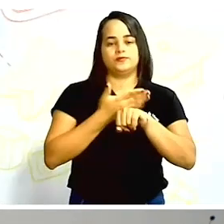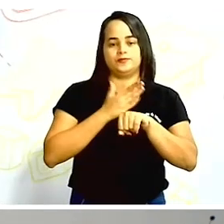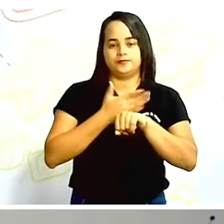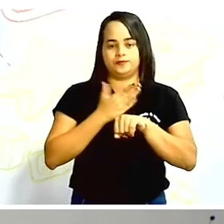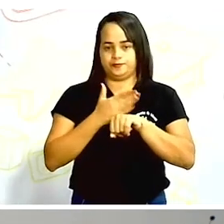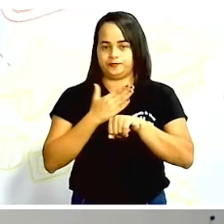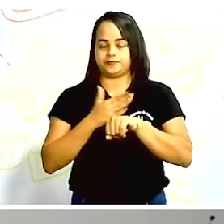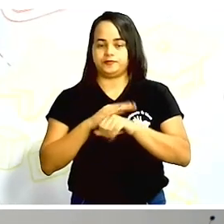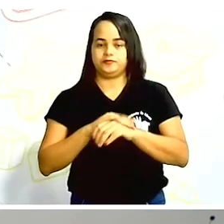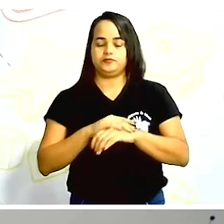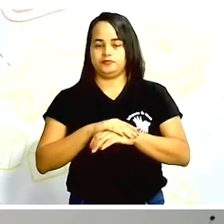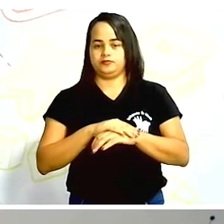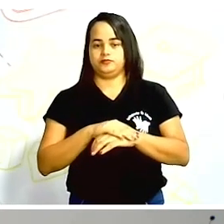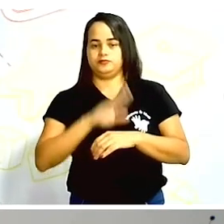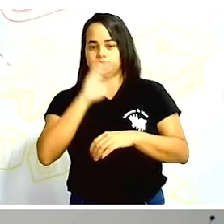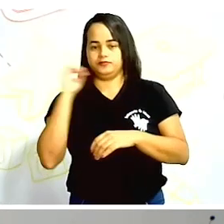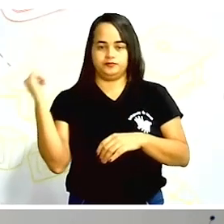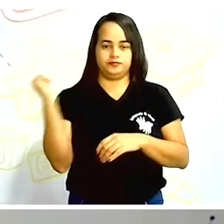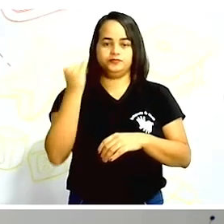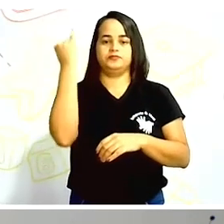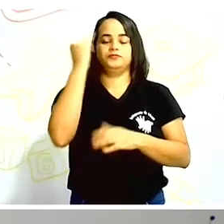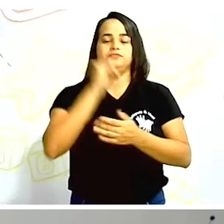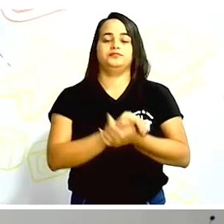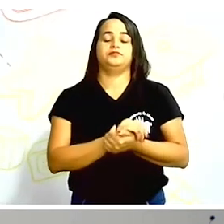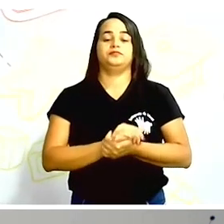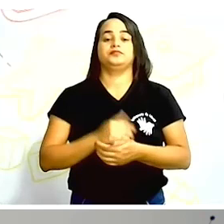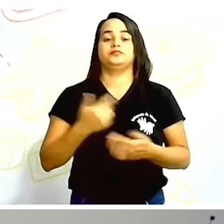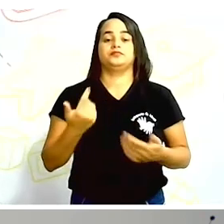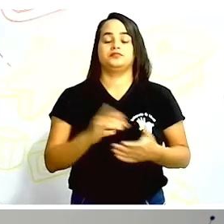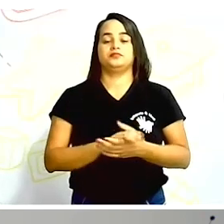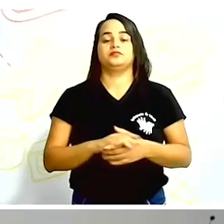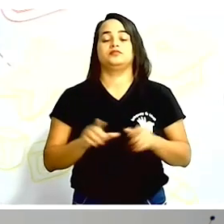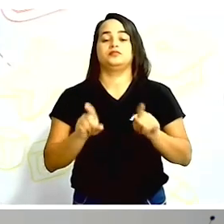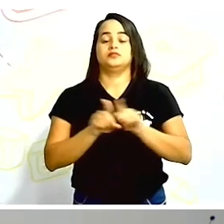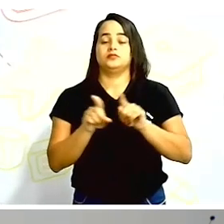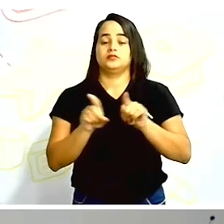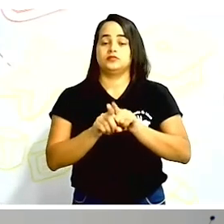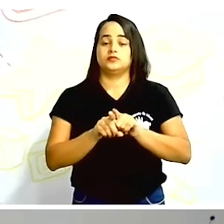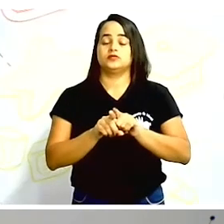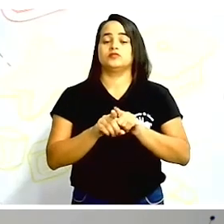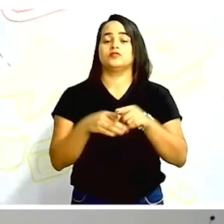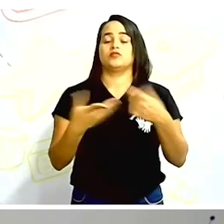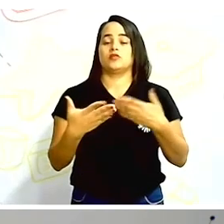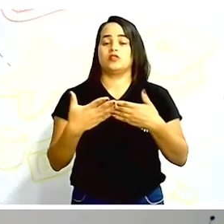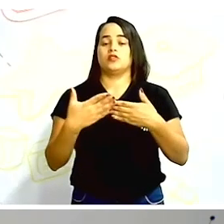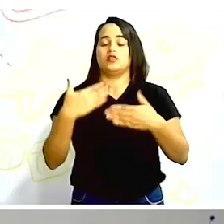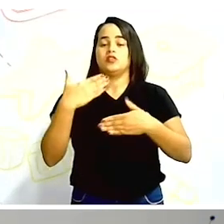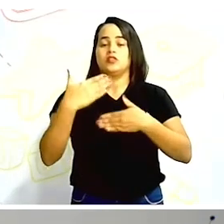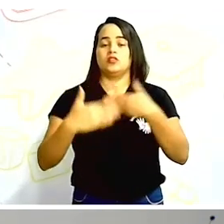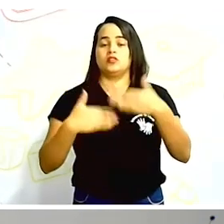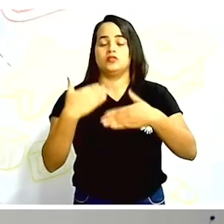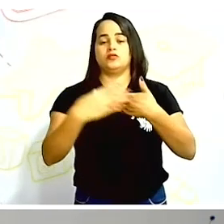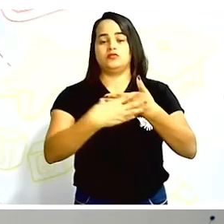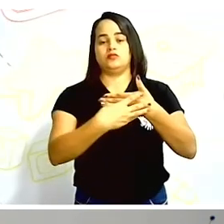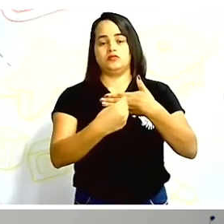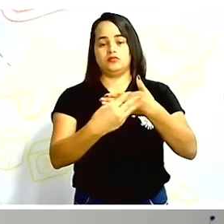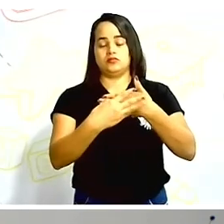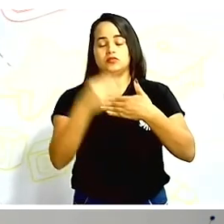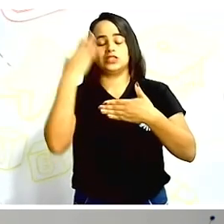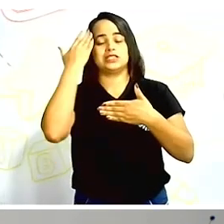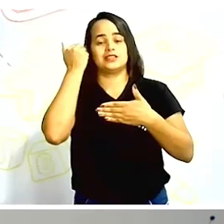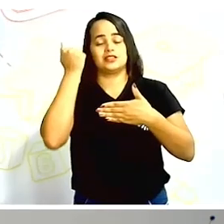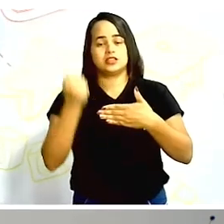útero é fundamental nesse esquema. Segundo, a preparação das mamas. Sabemos que quando a mulher está